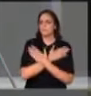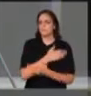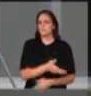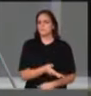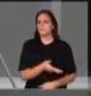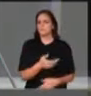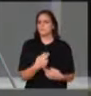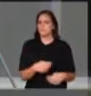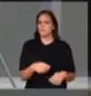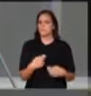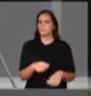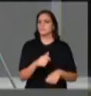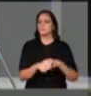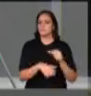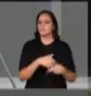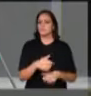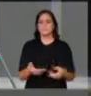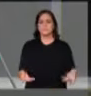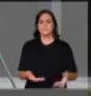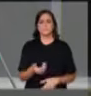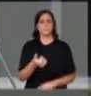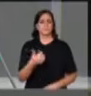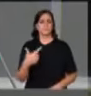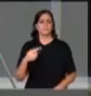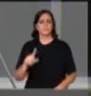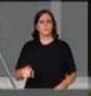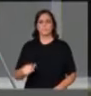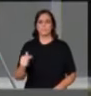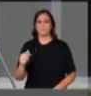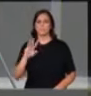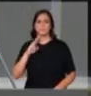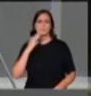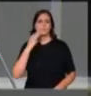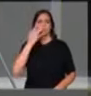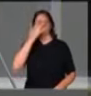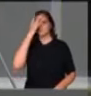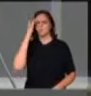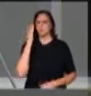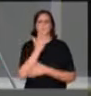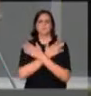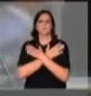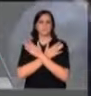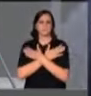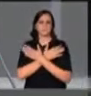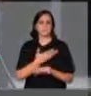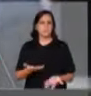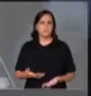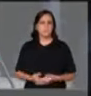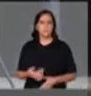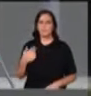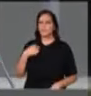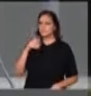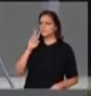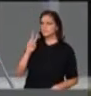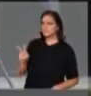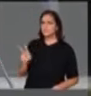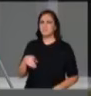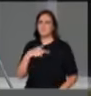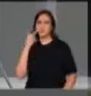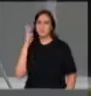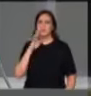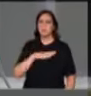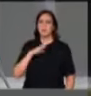de 12,7 milhões? O que eu vejo aqui é apenas a bancada governista atacar a